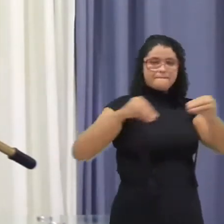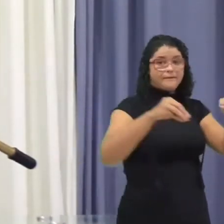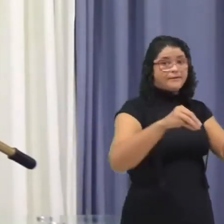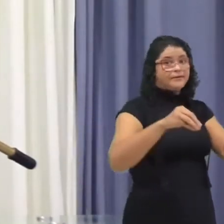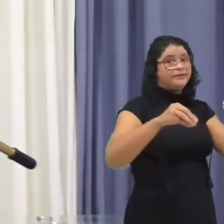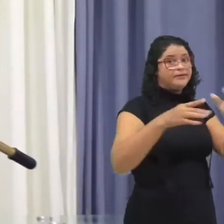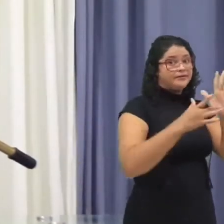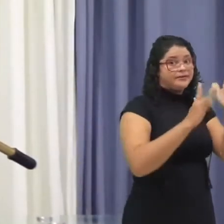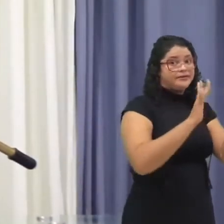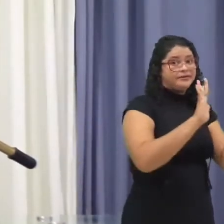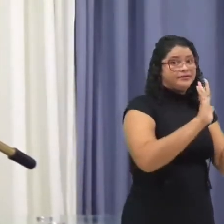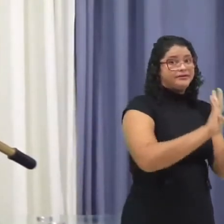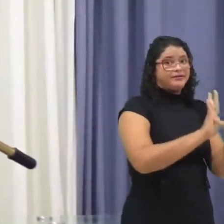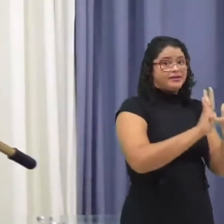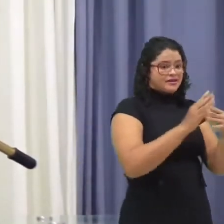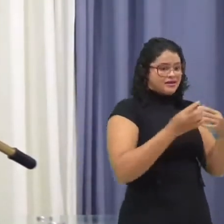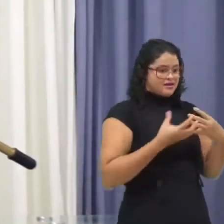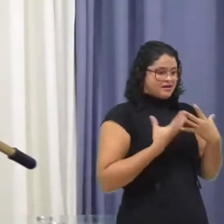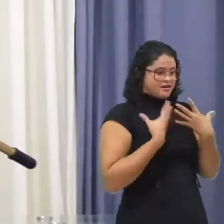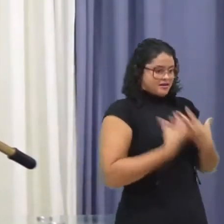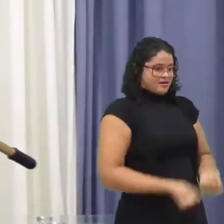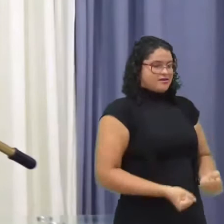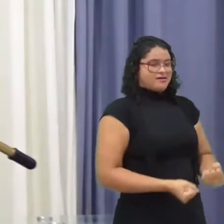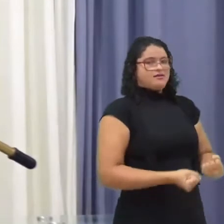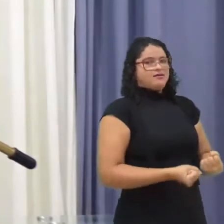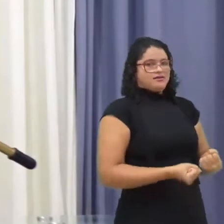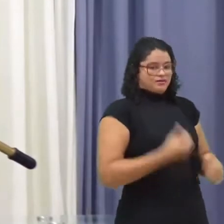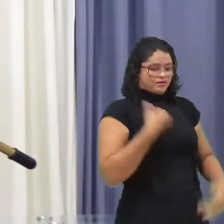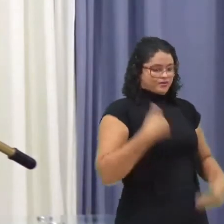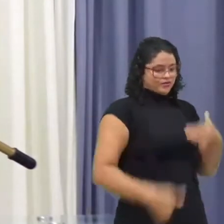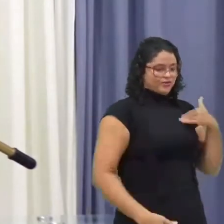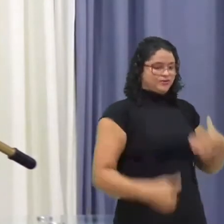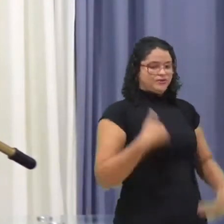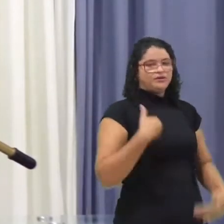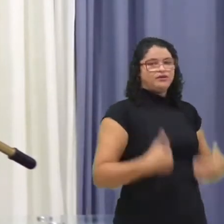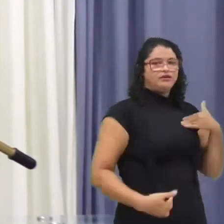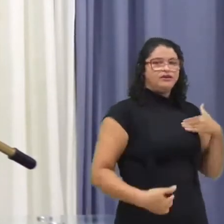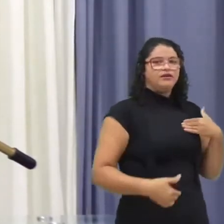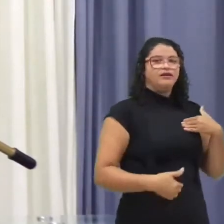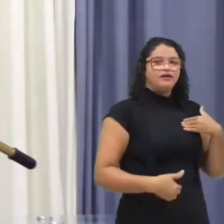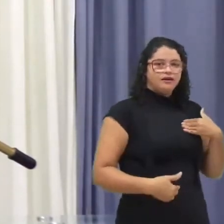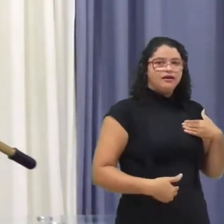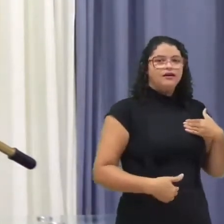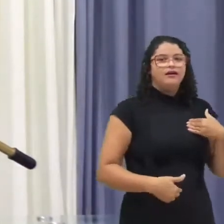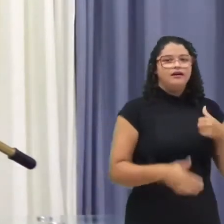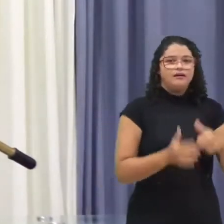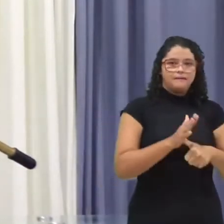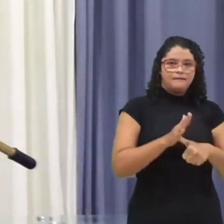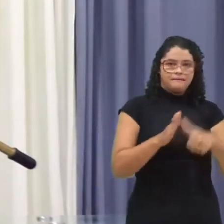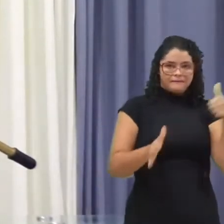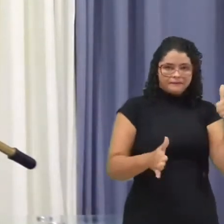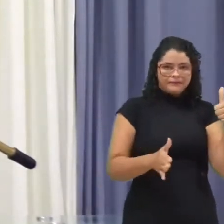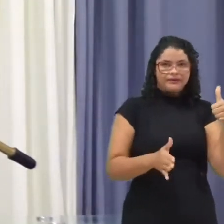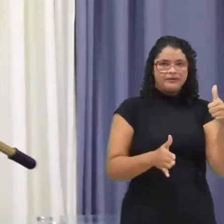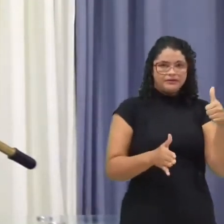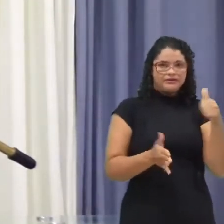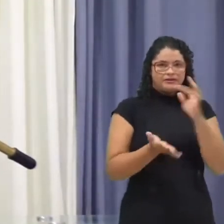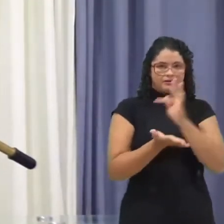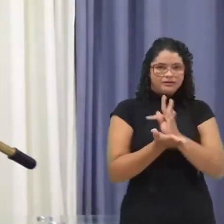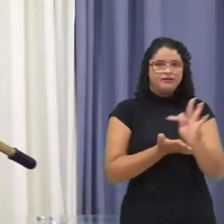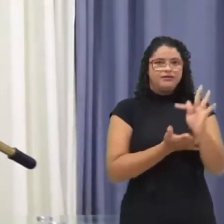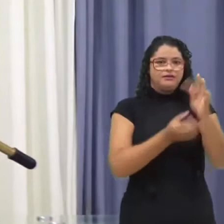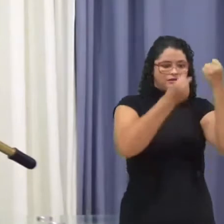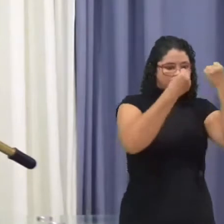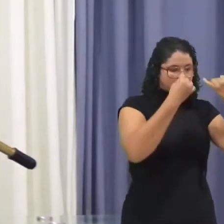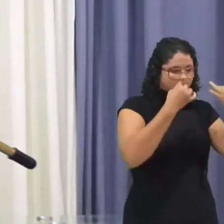receberem seus corpos glorificados, conforme 1 Tessalonicenses 4,14, que vai nos dizer: pois